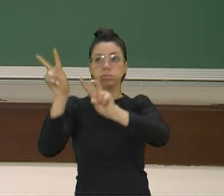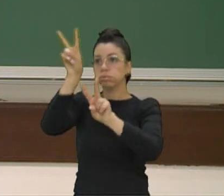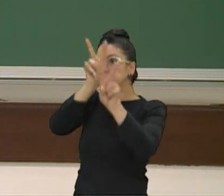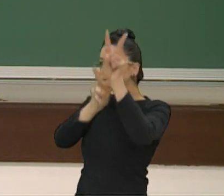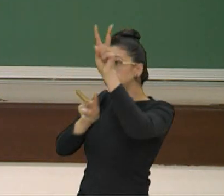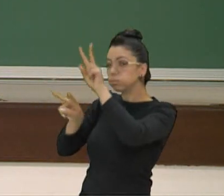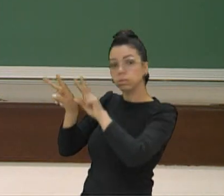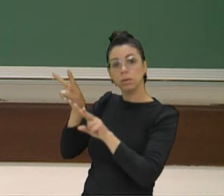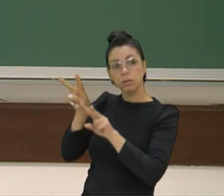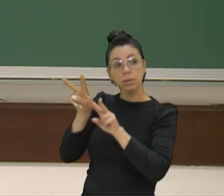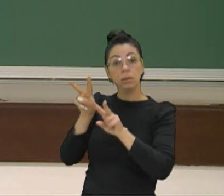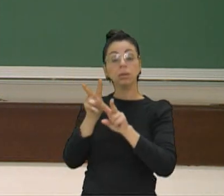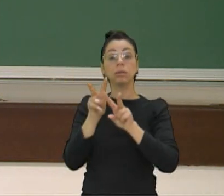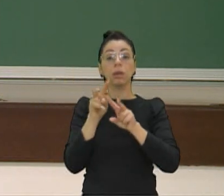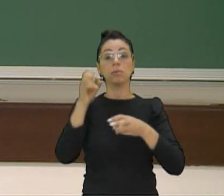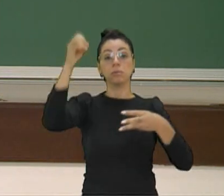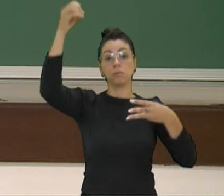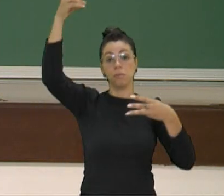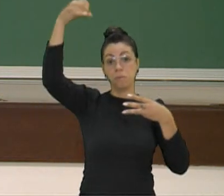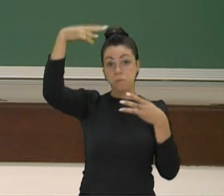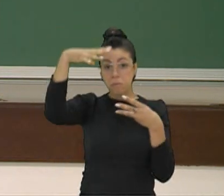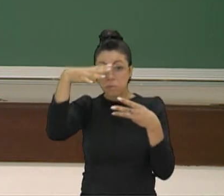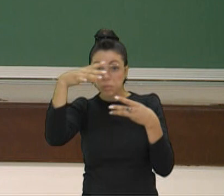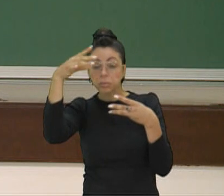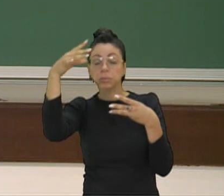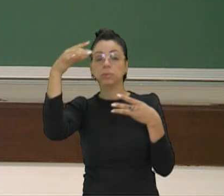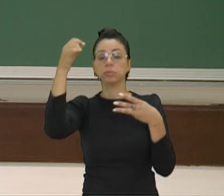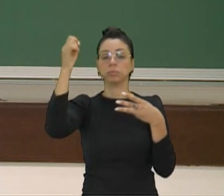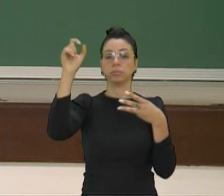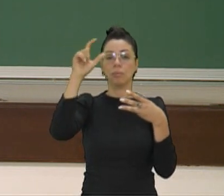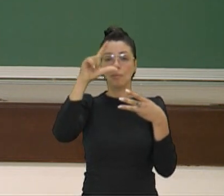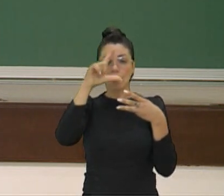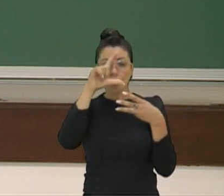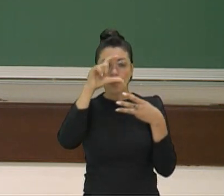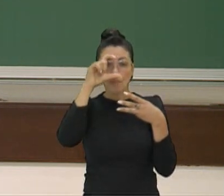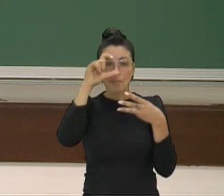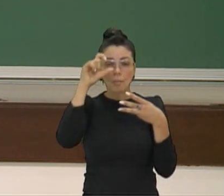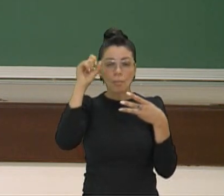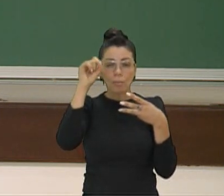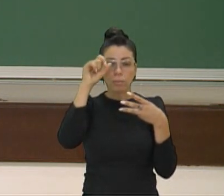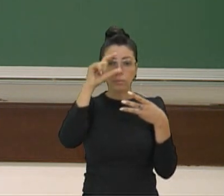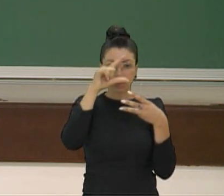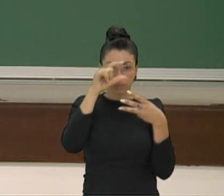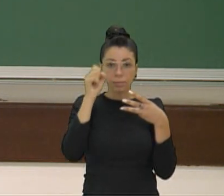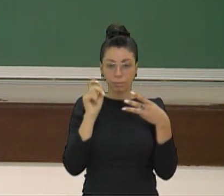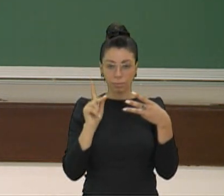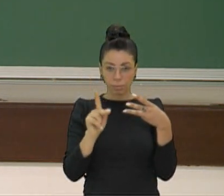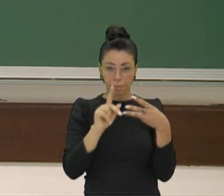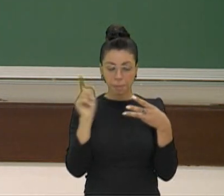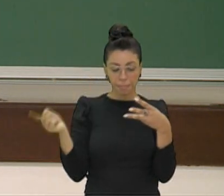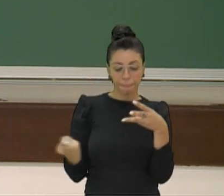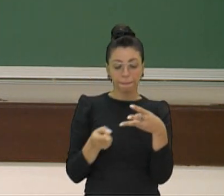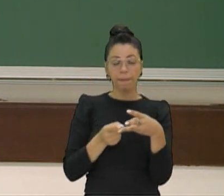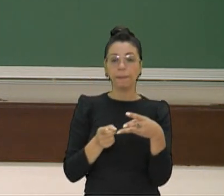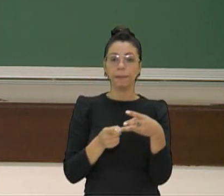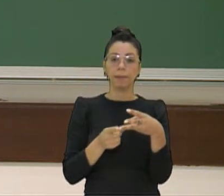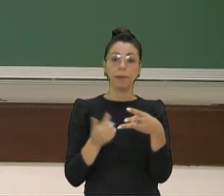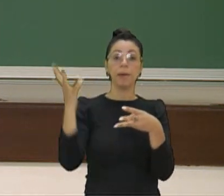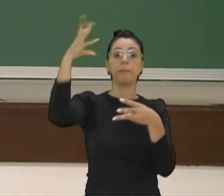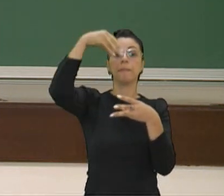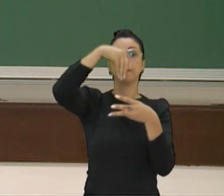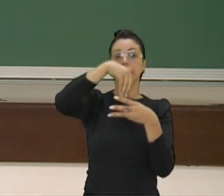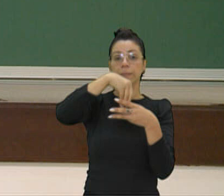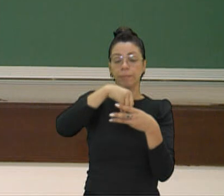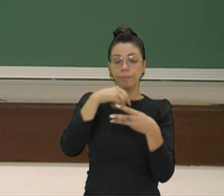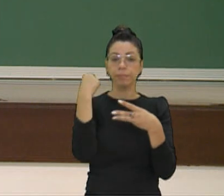objetos, conforme eu tenho mais ou menos luminosidade, o nosso olho se adequa para essa situação. E a mais